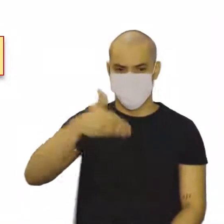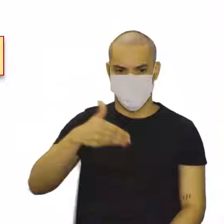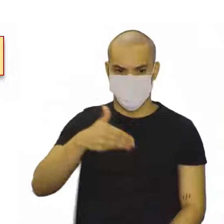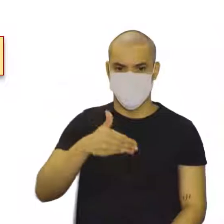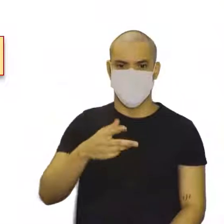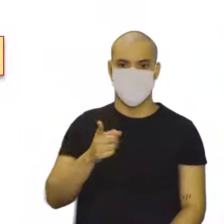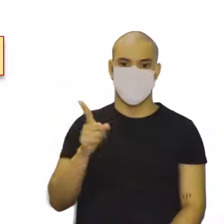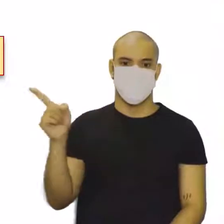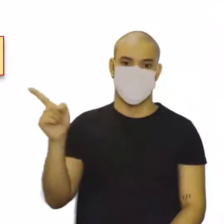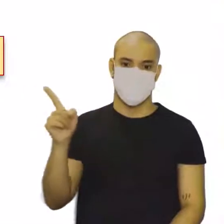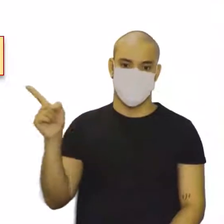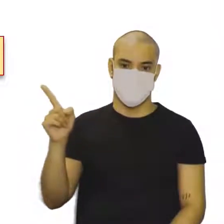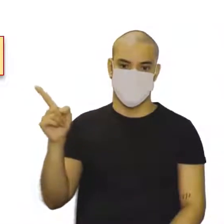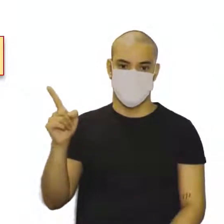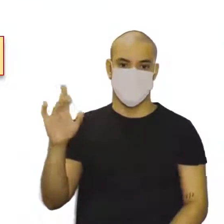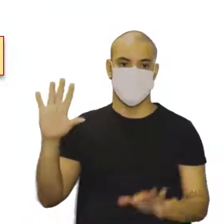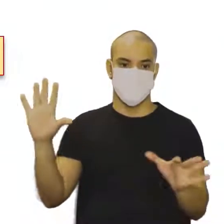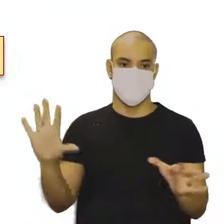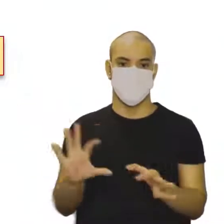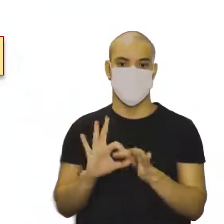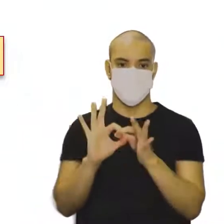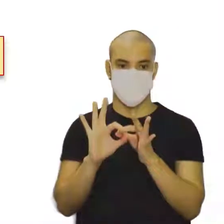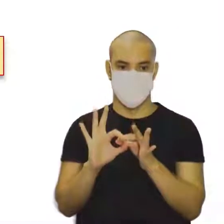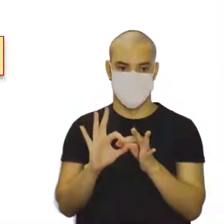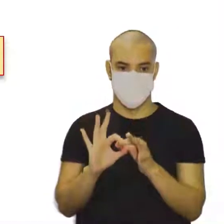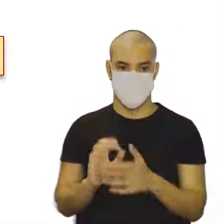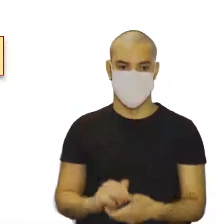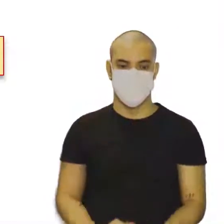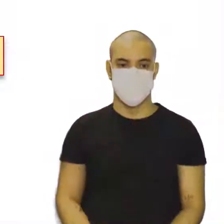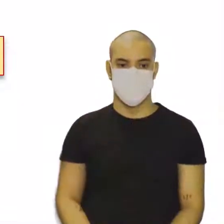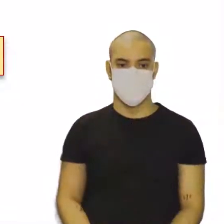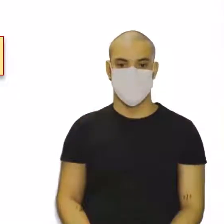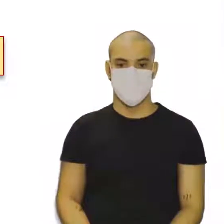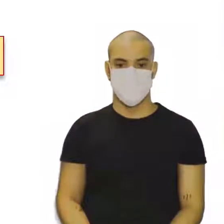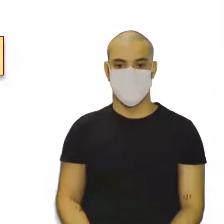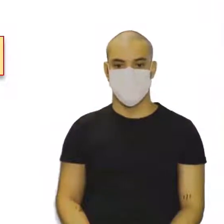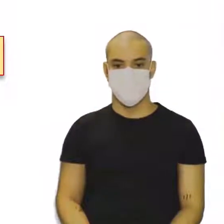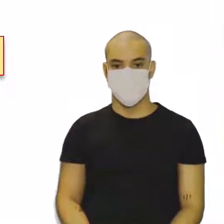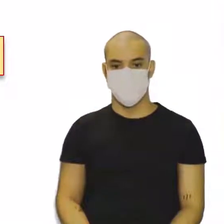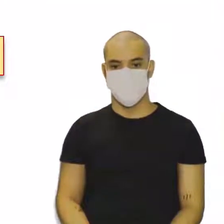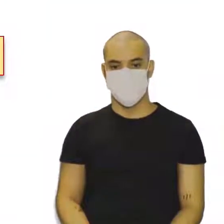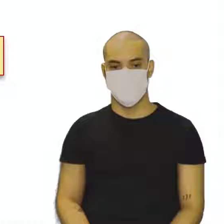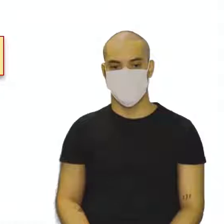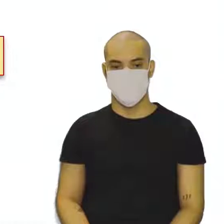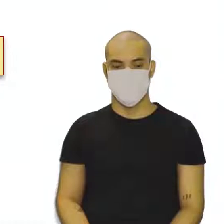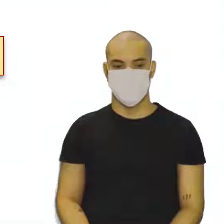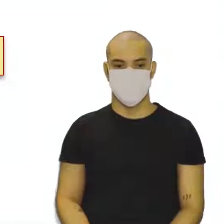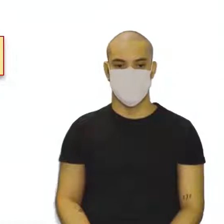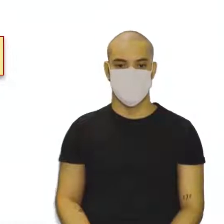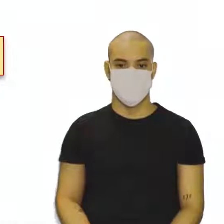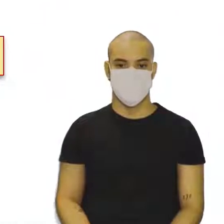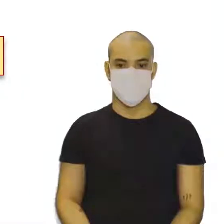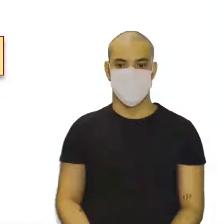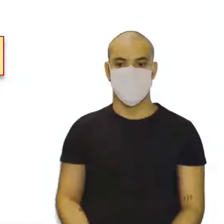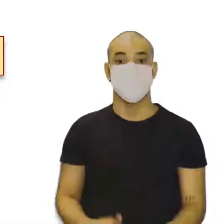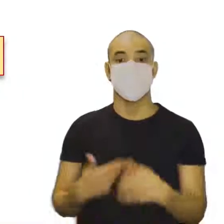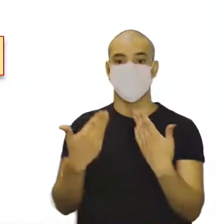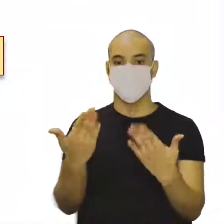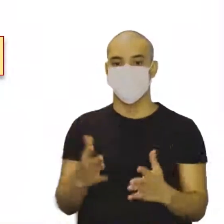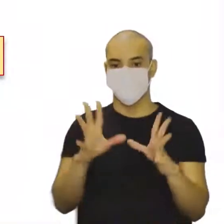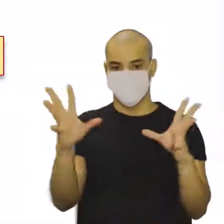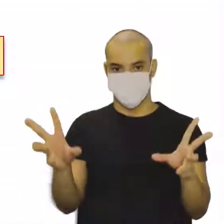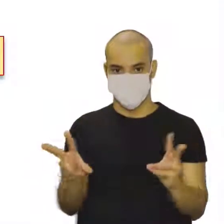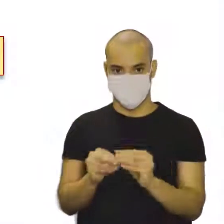sobrefrequência, ok? Isso aqui está relacionado ao prefixozinho que fica aqui na frente, né? Bom, sobrecarga